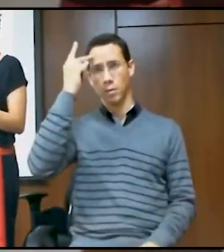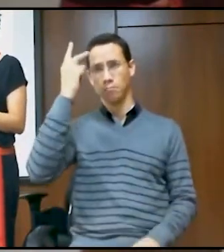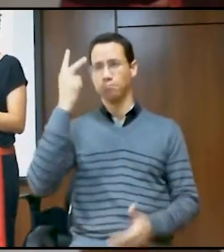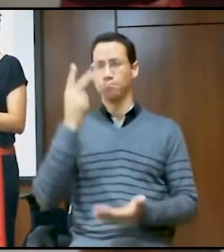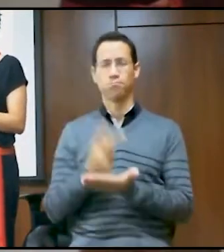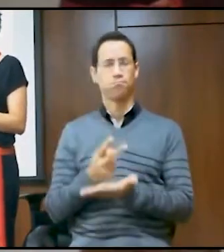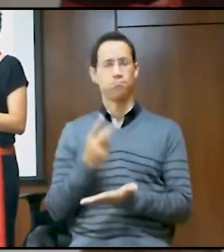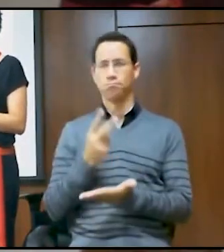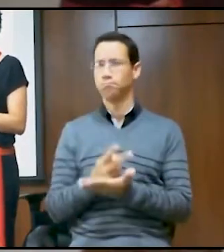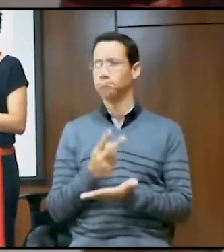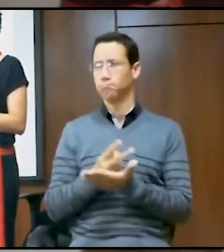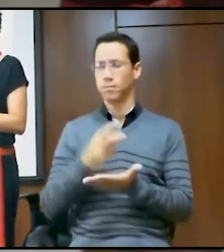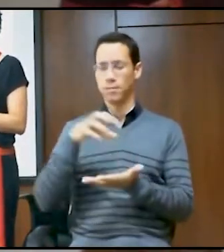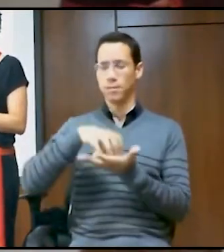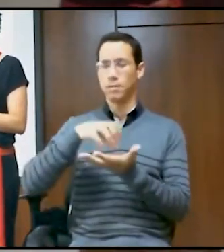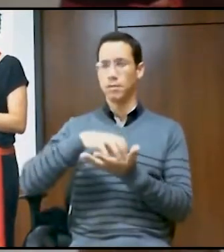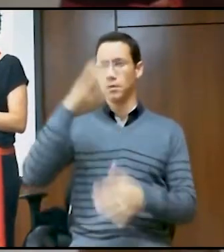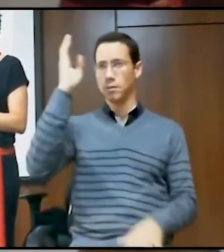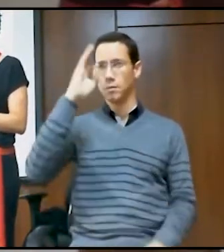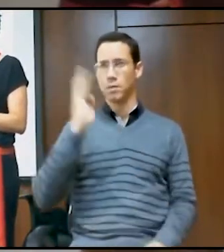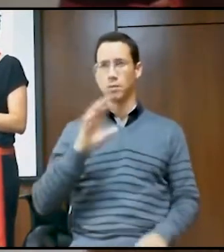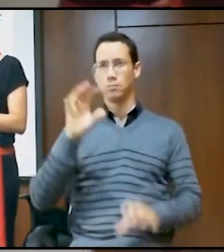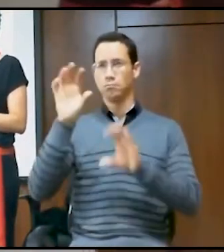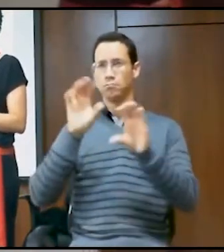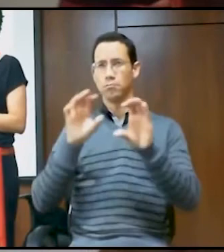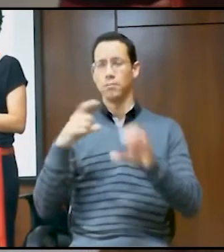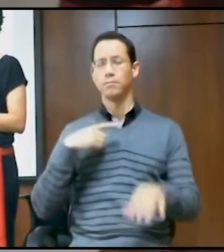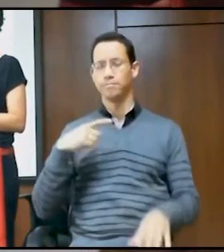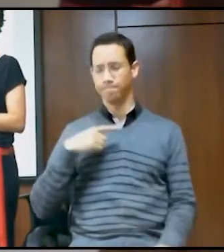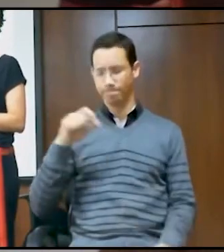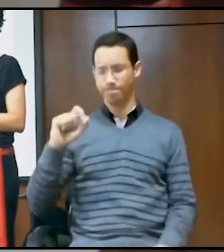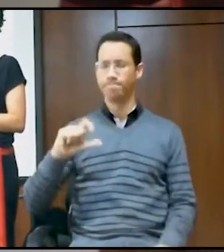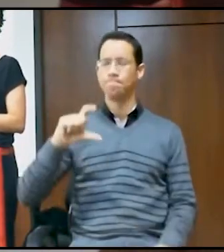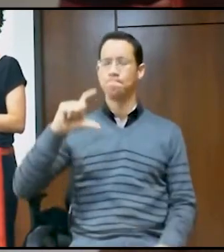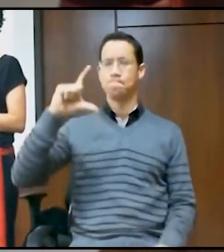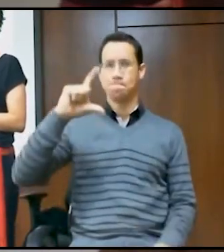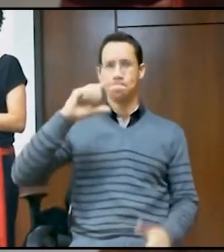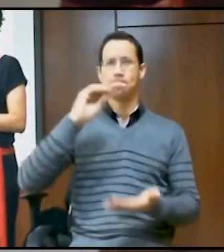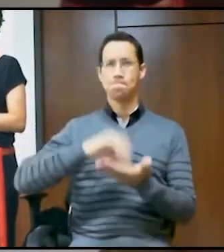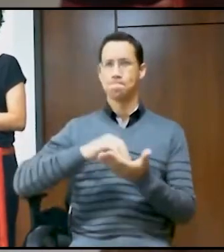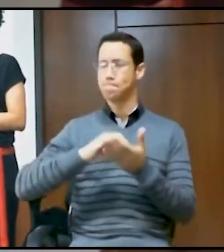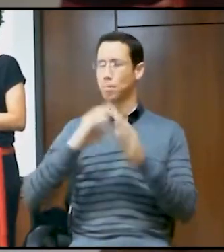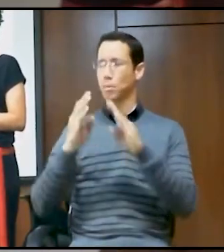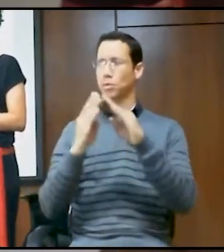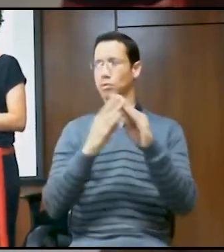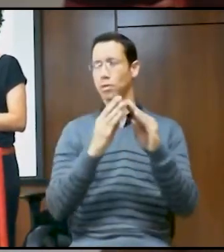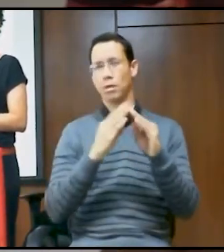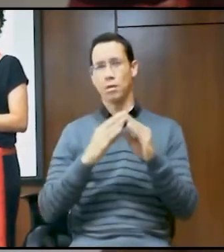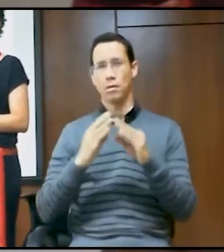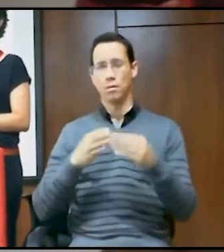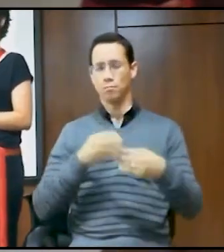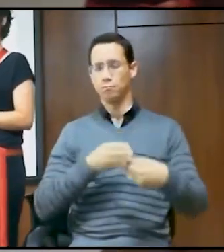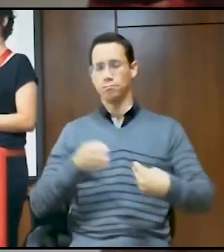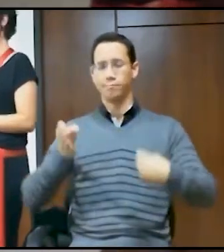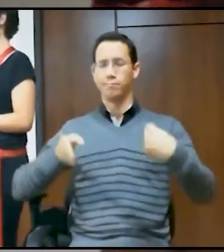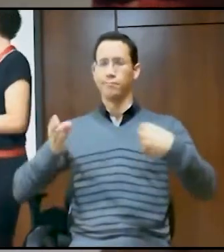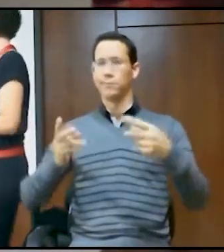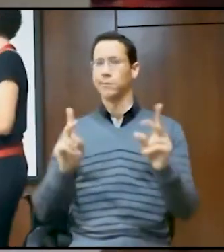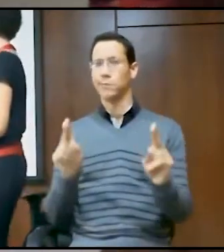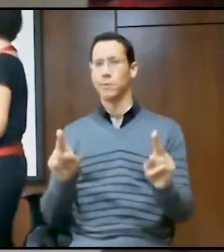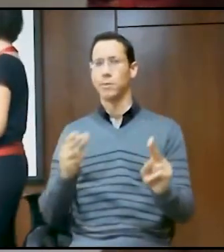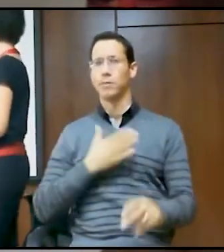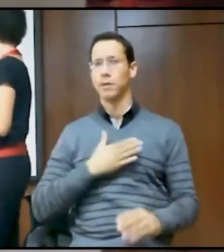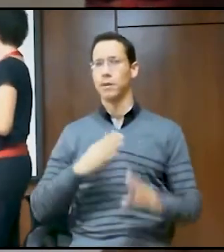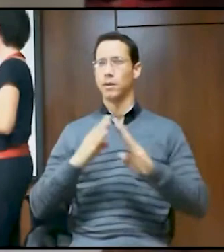nas regiões metropolitanas do Brasil todo, houve aumento do déficit habitacional no mesmo período do Minha Casa Minha Vida,